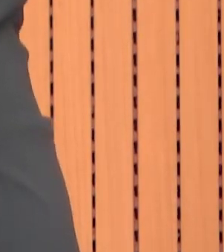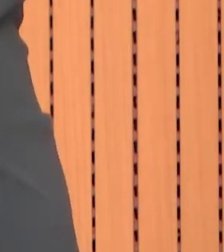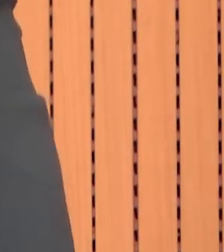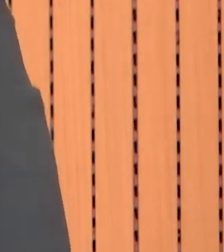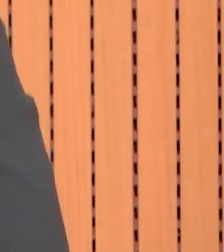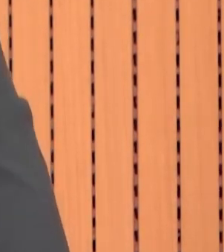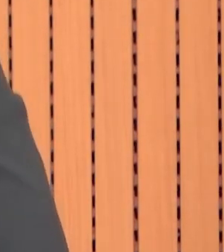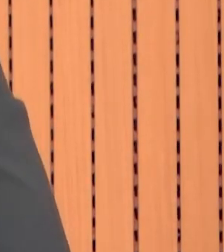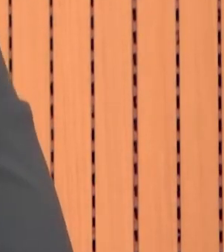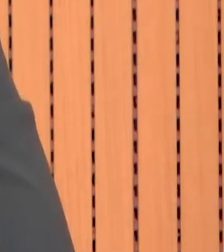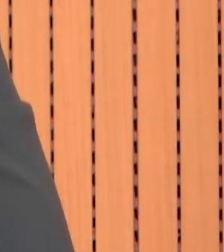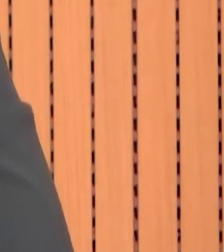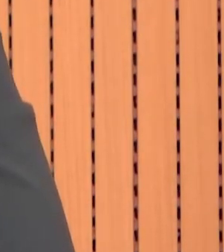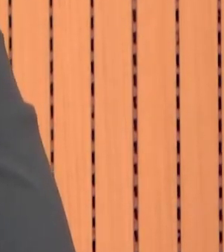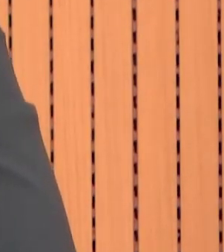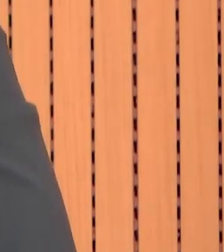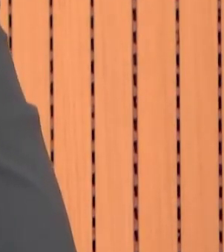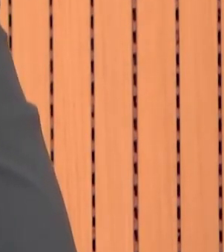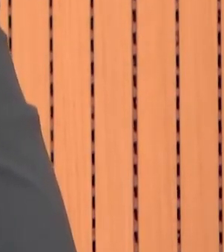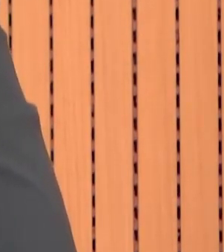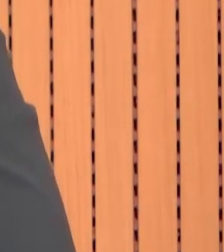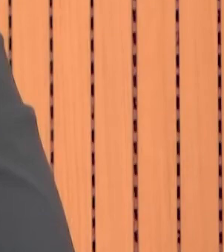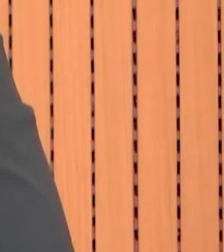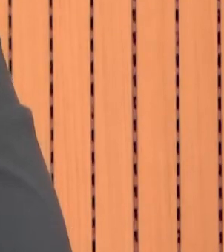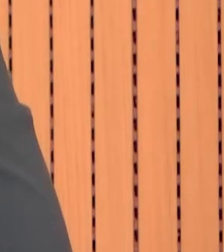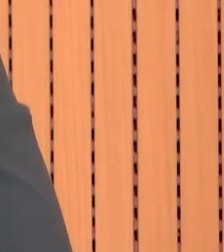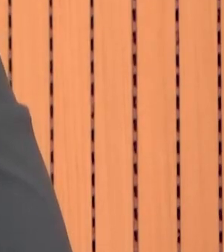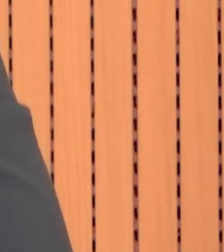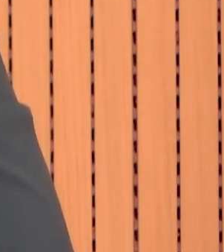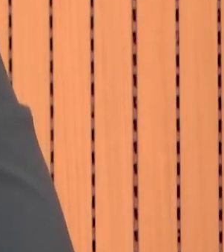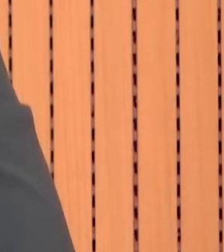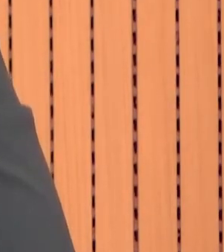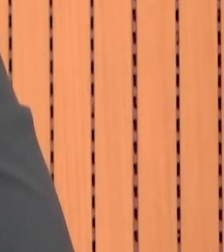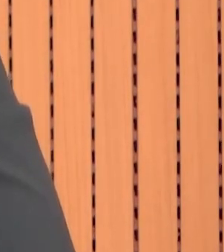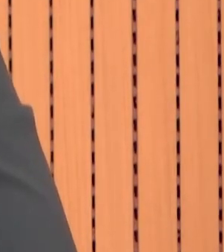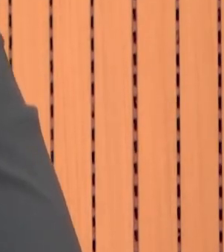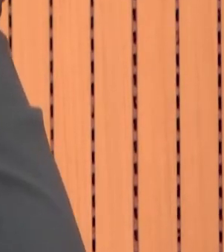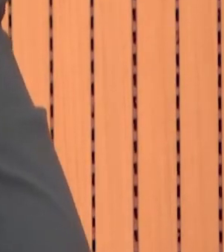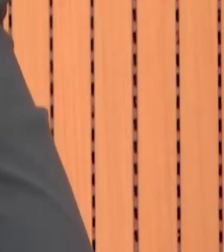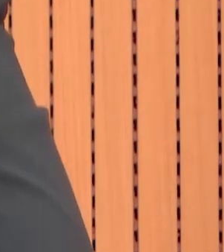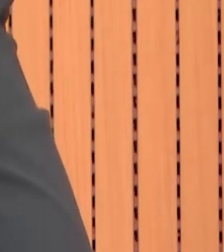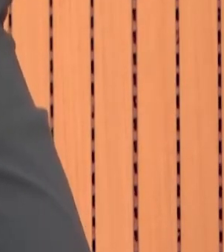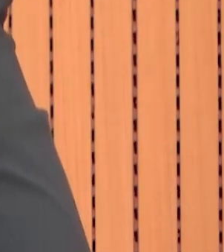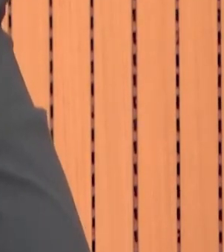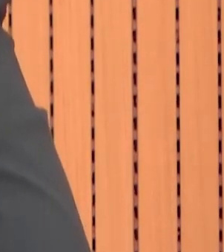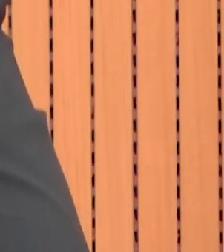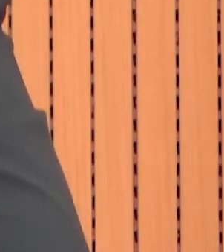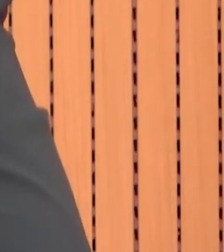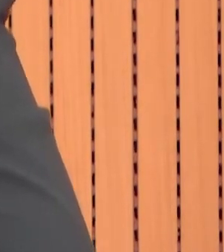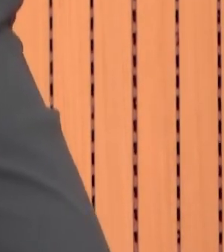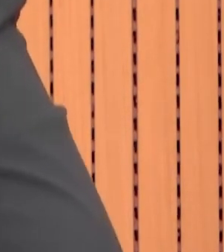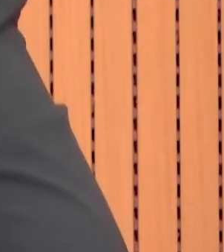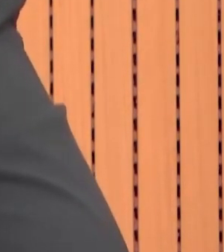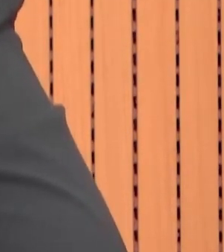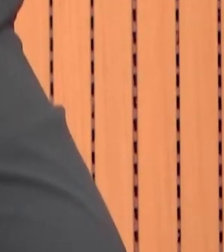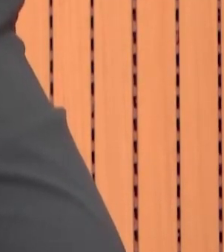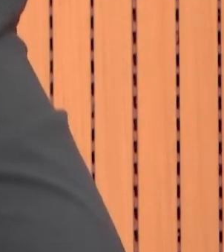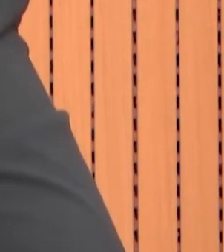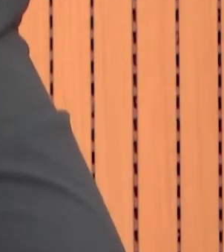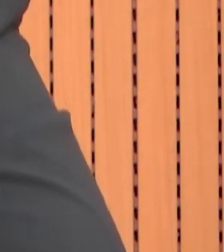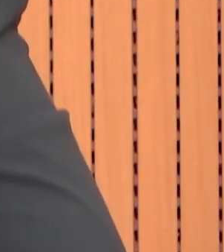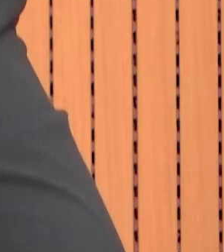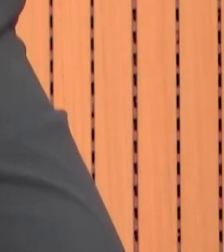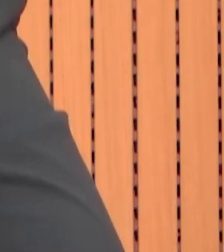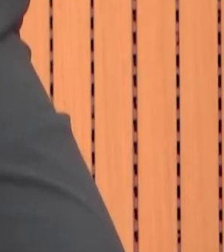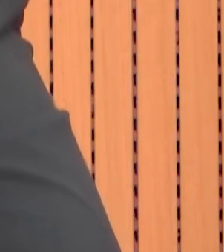o RH, e com isso conseguir trazer o RH de lá para dentro da rede para suprir, como a Érica já falou, as